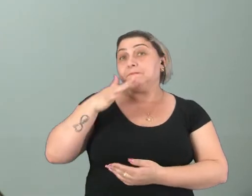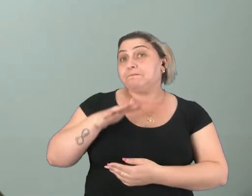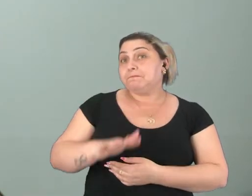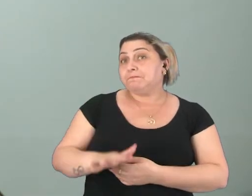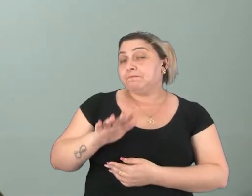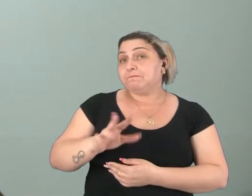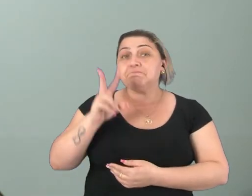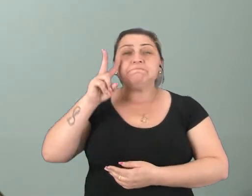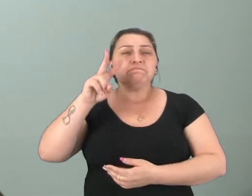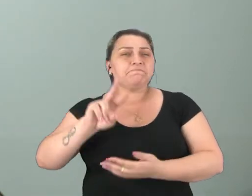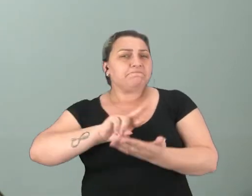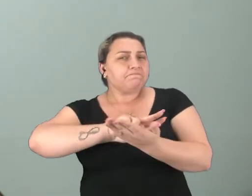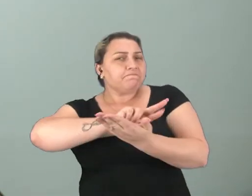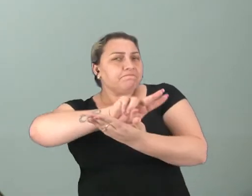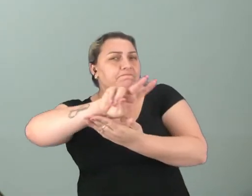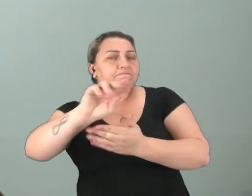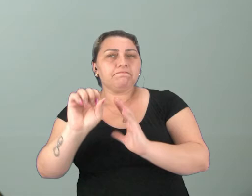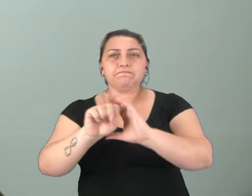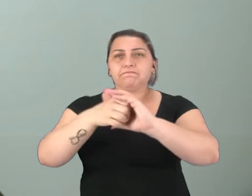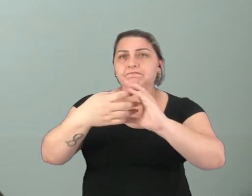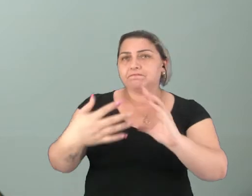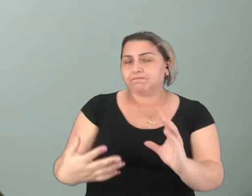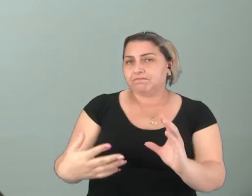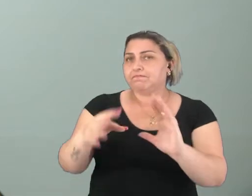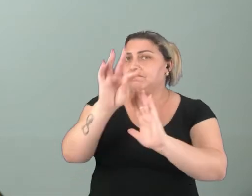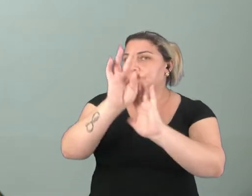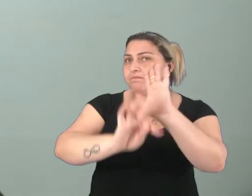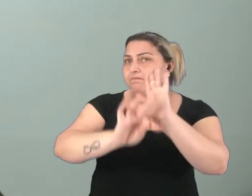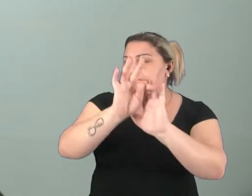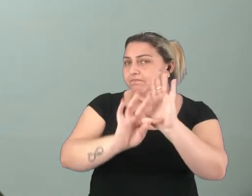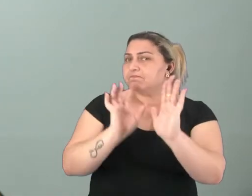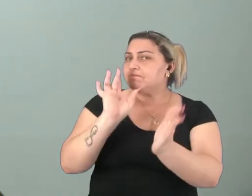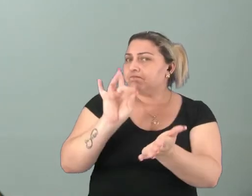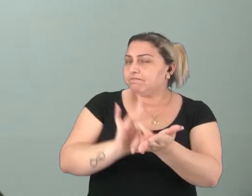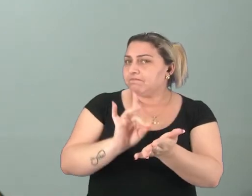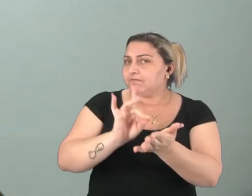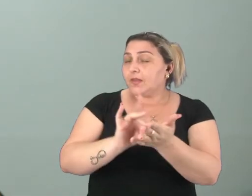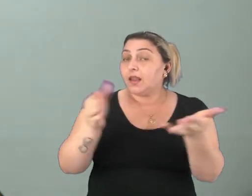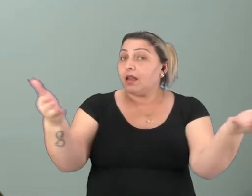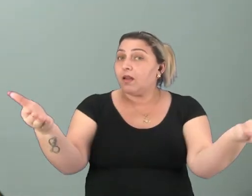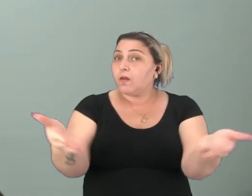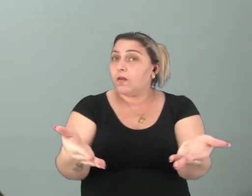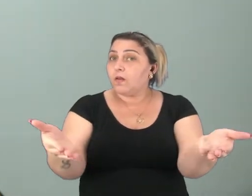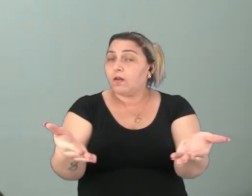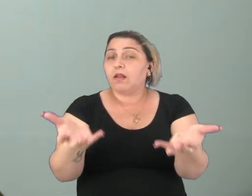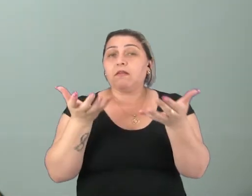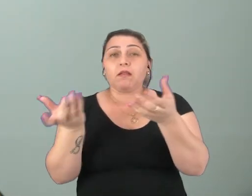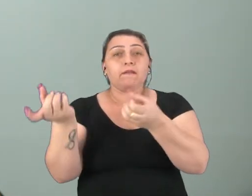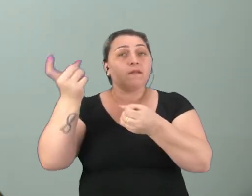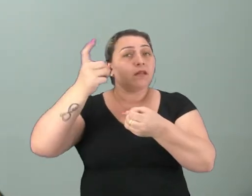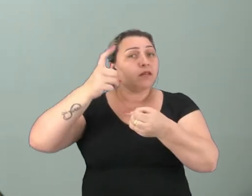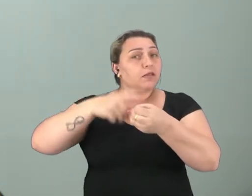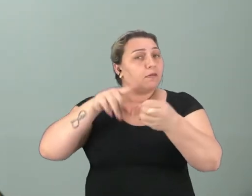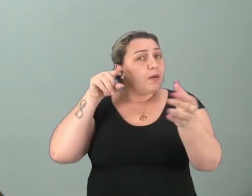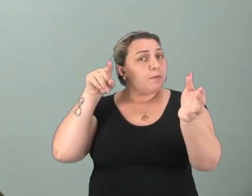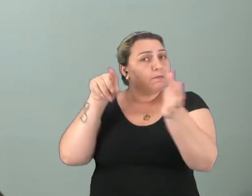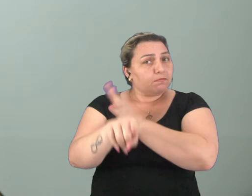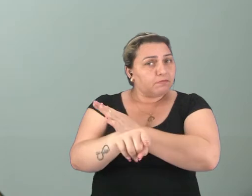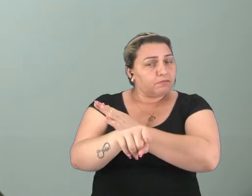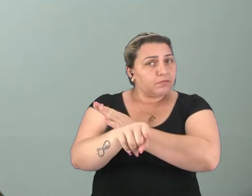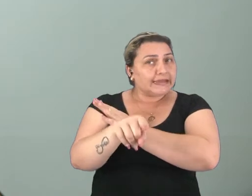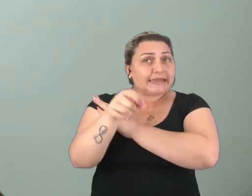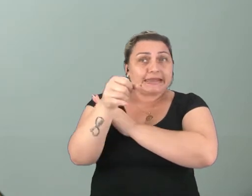Crianças, nós vimos várias características desse texto, não é mesmo? E agora, eu queria voltar a lhe fazer uma